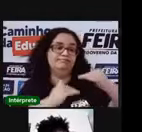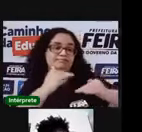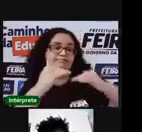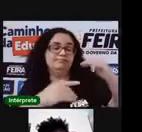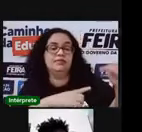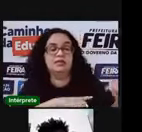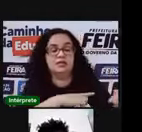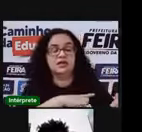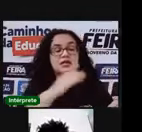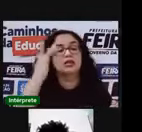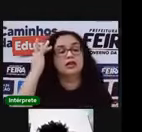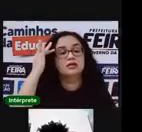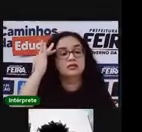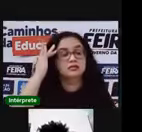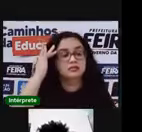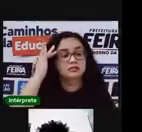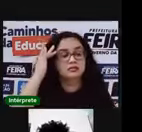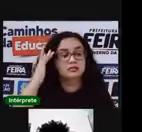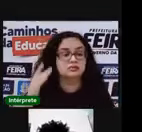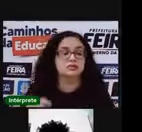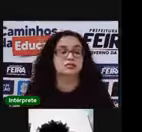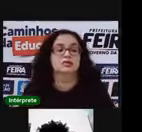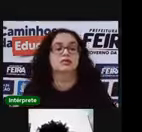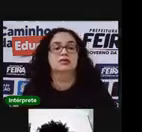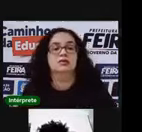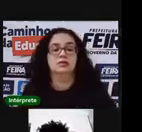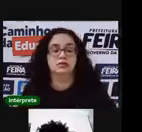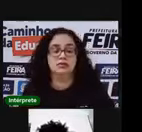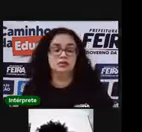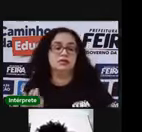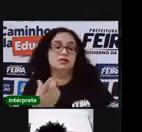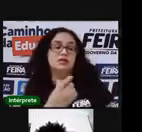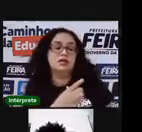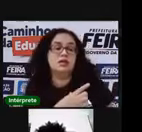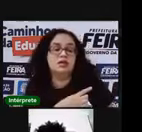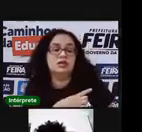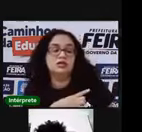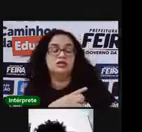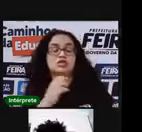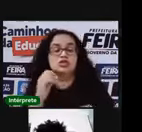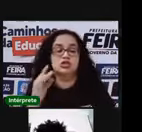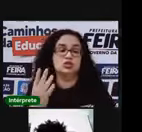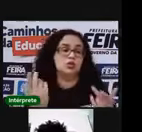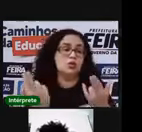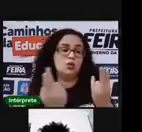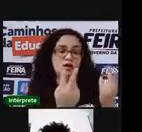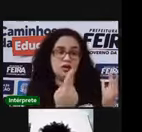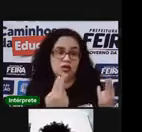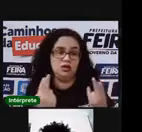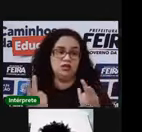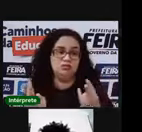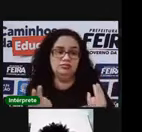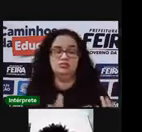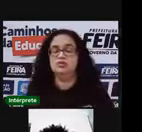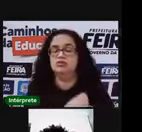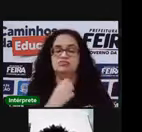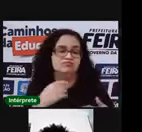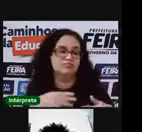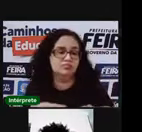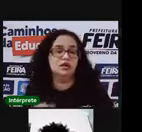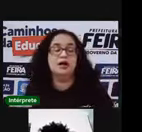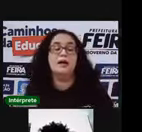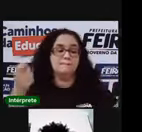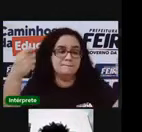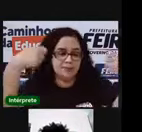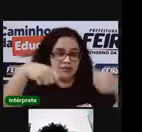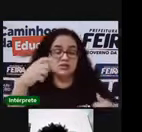desenvolver isso. Ó, um sistema que preza, não é só a igualdade, não basta, é preciso